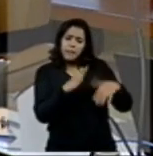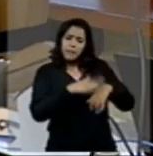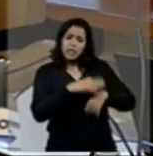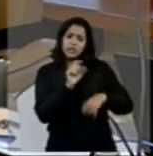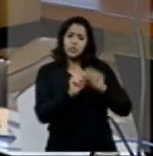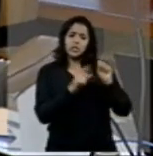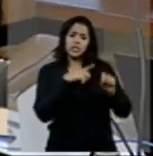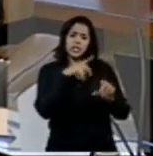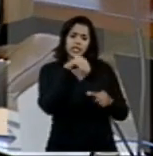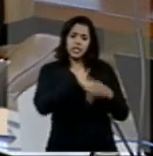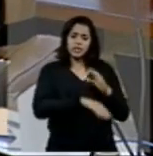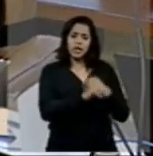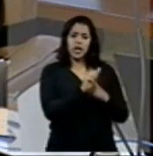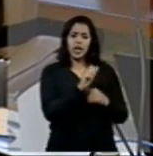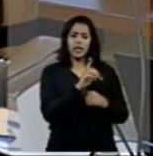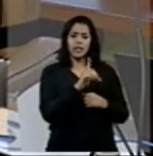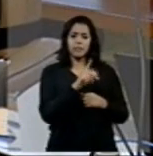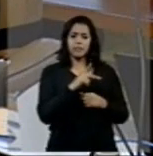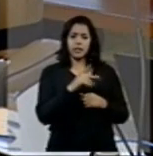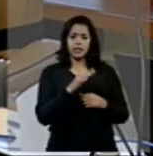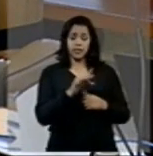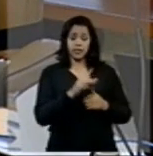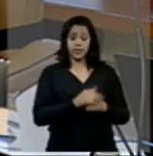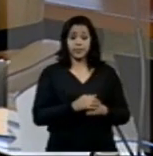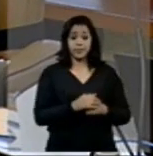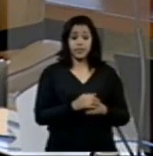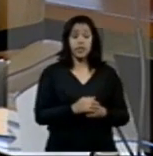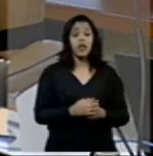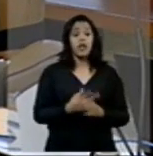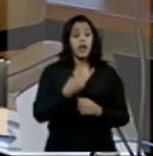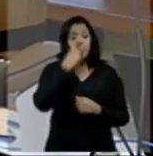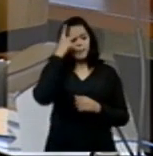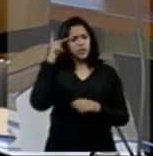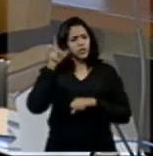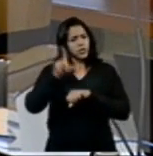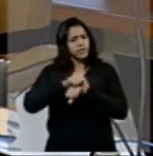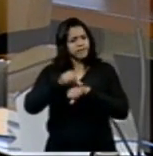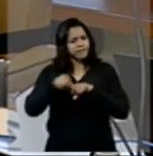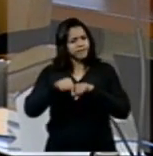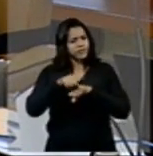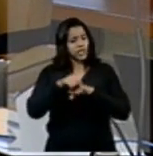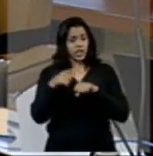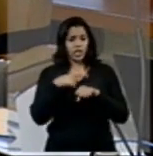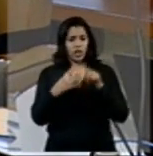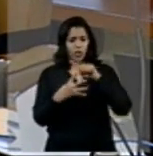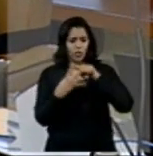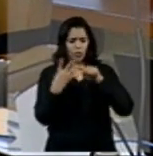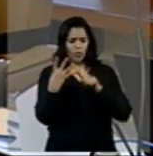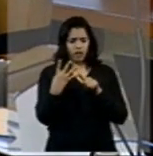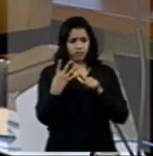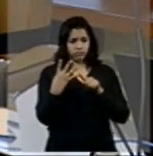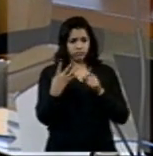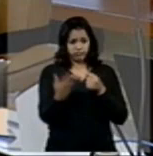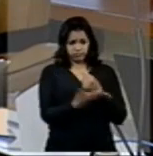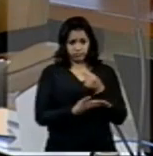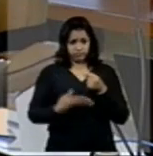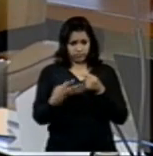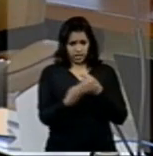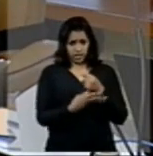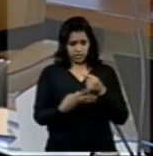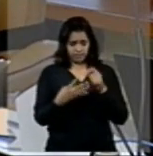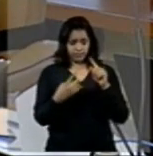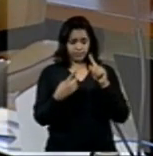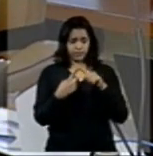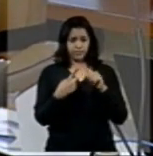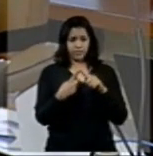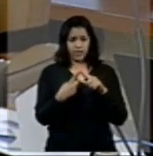que depreendi, a parte arguente sustenta a violação de 4 preceitos fundamentais. O primeiro,